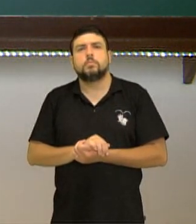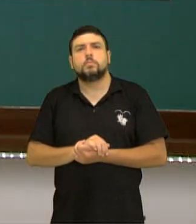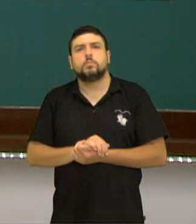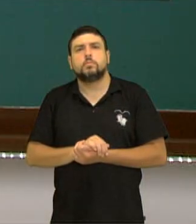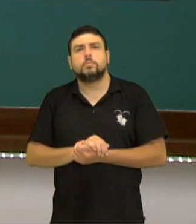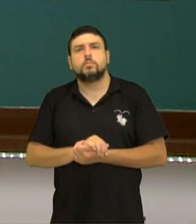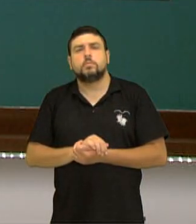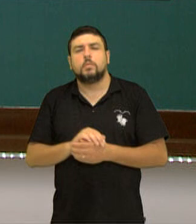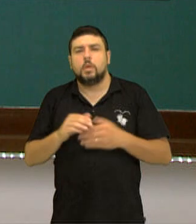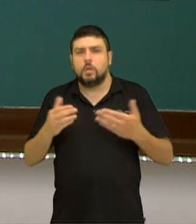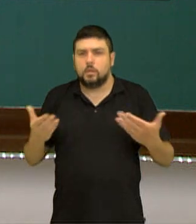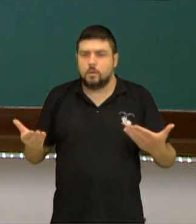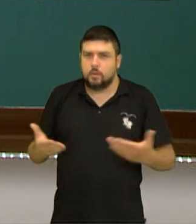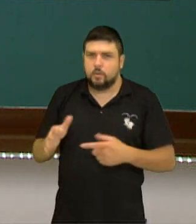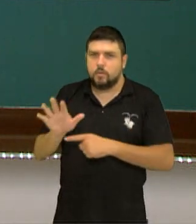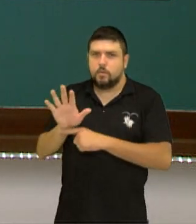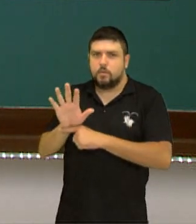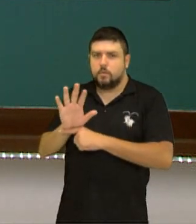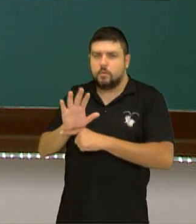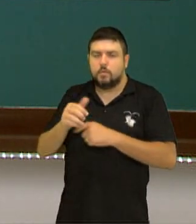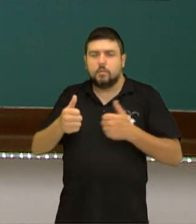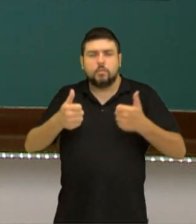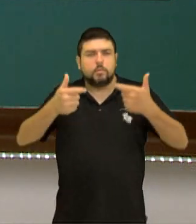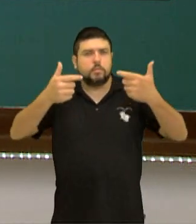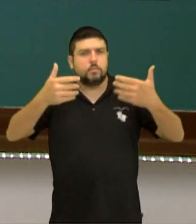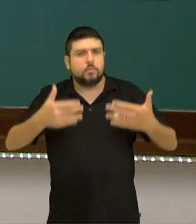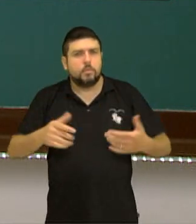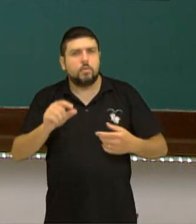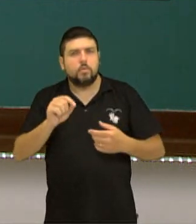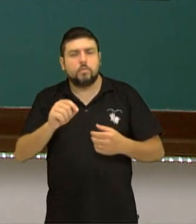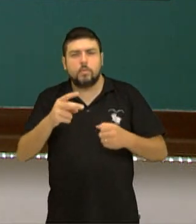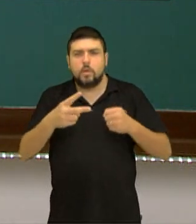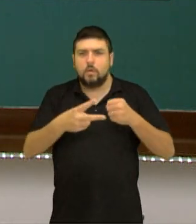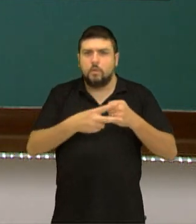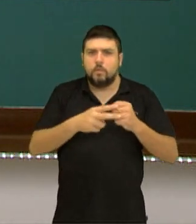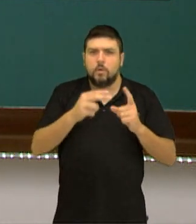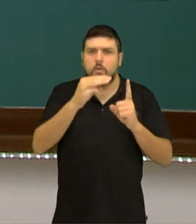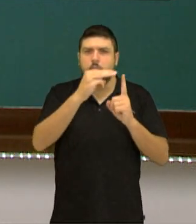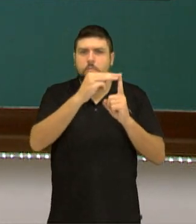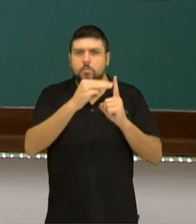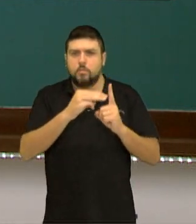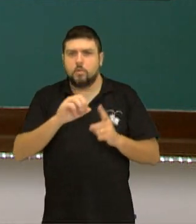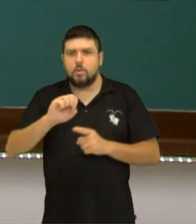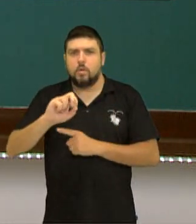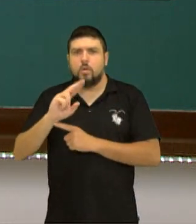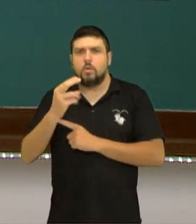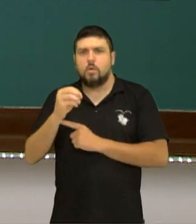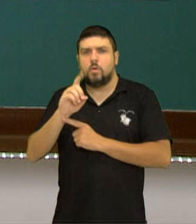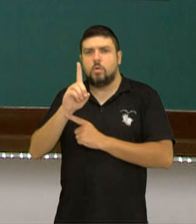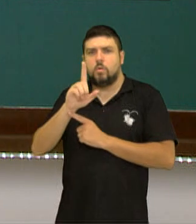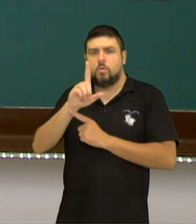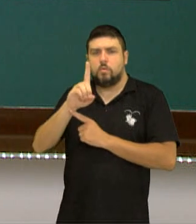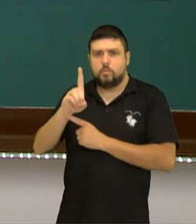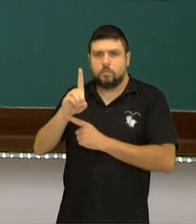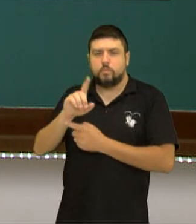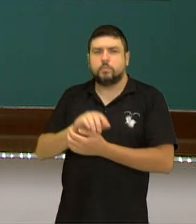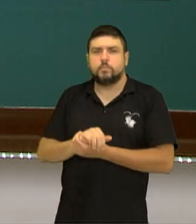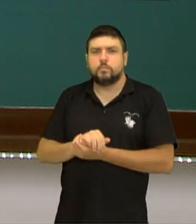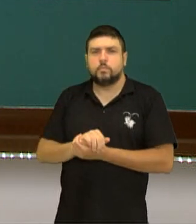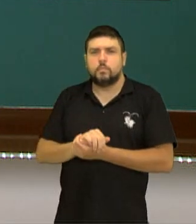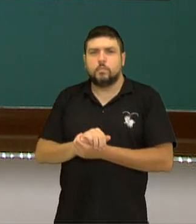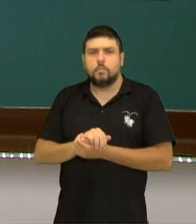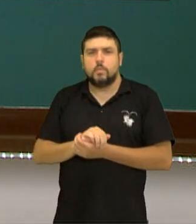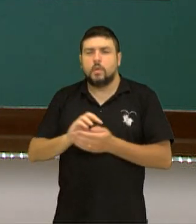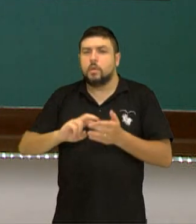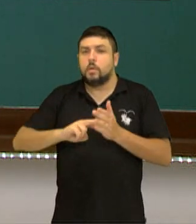aí. Neste vídeo, nós falamos sobre o verbo modal should, né? Verbos modais, focamos no should, que